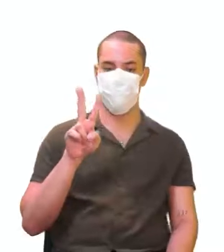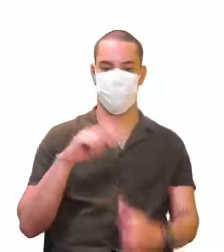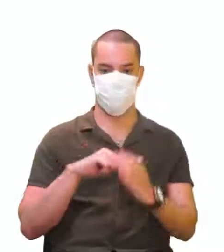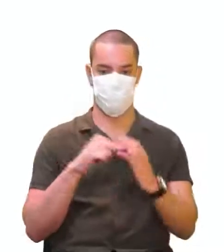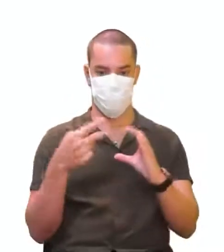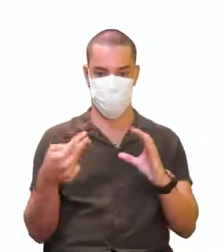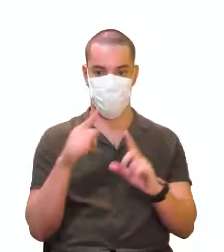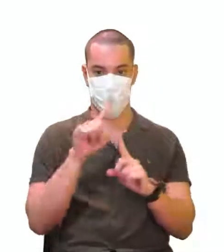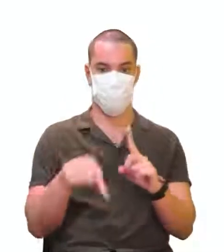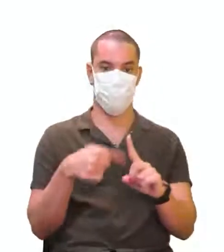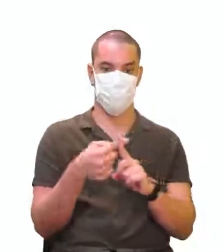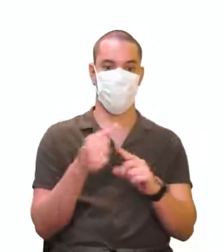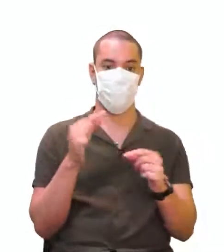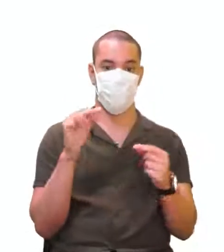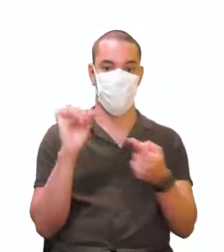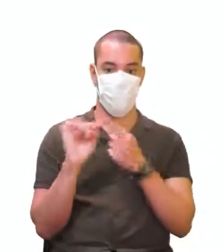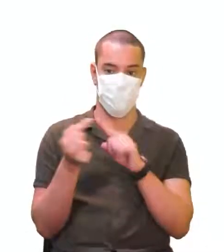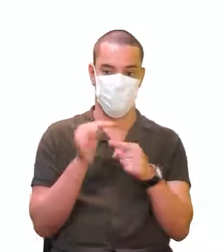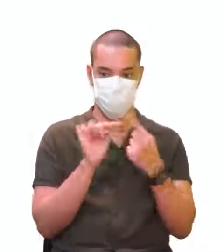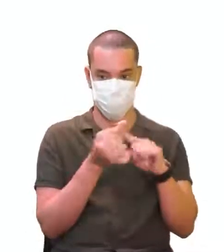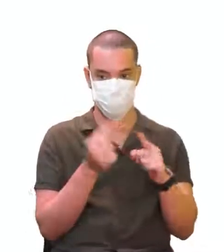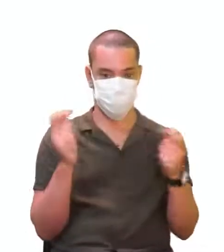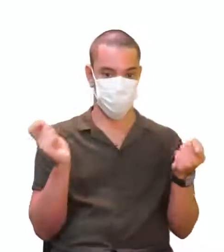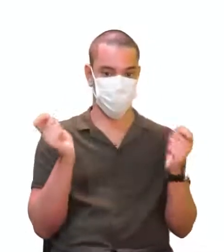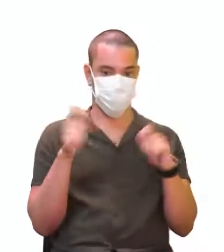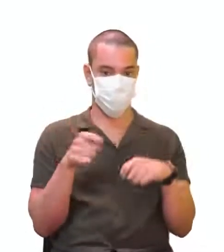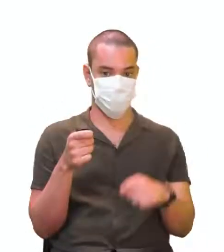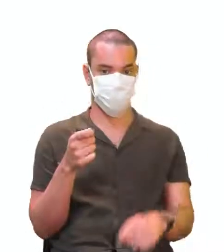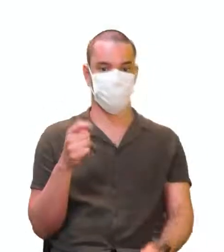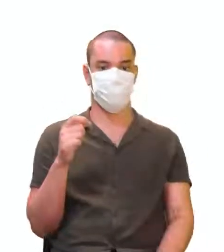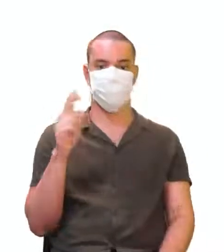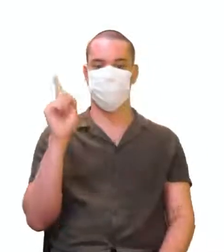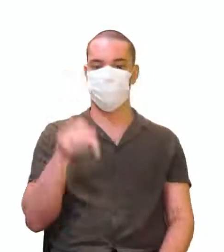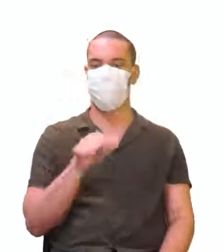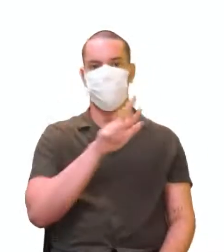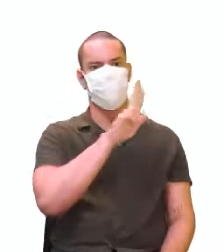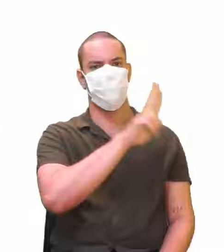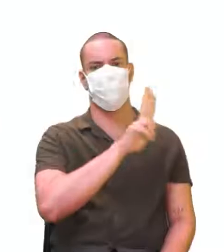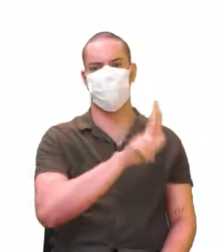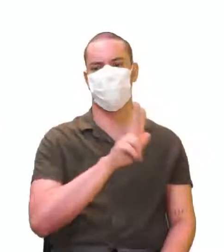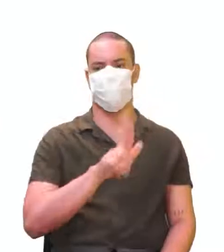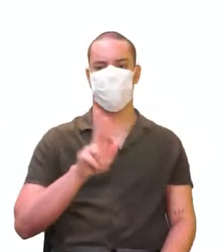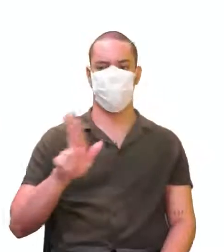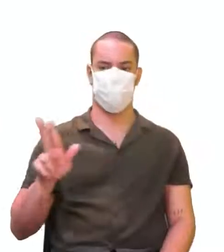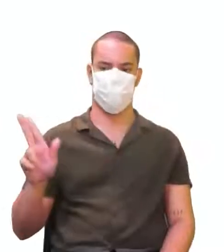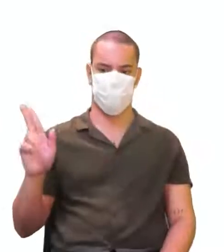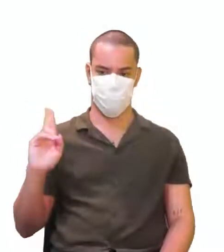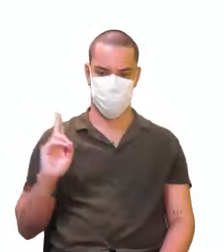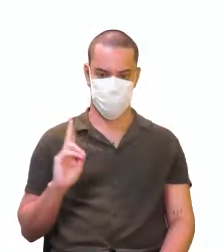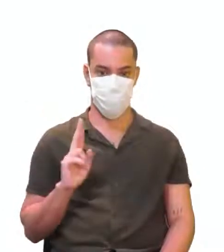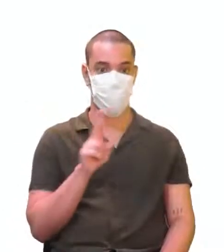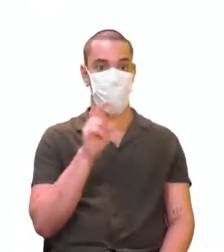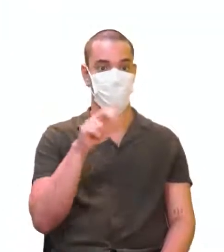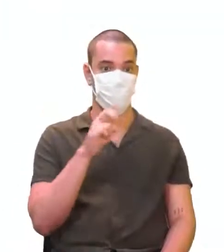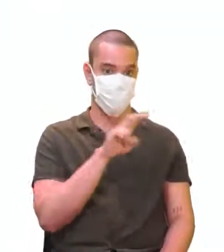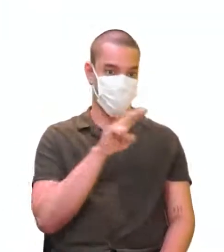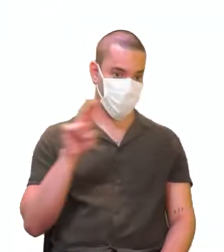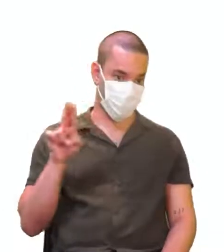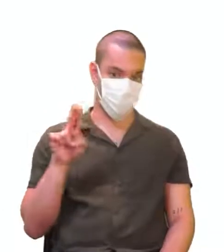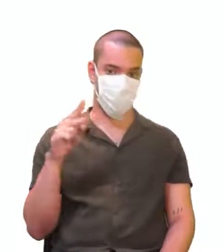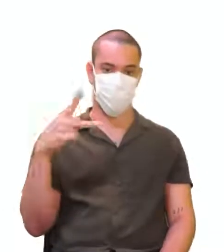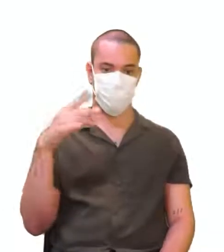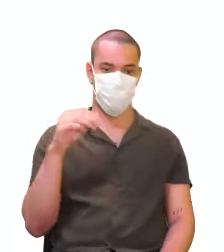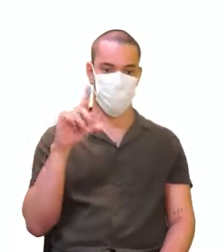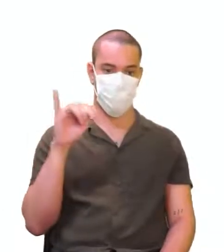genes, mas as combinações possíveis entre elas são várias, por isso o nome polialelia, tá bom?